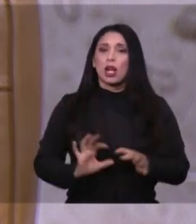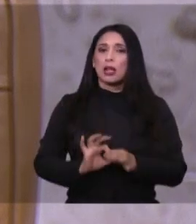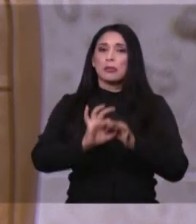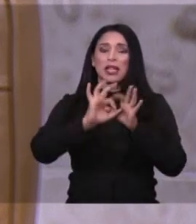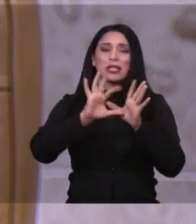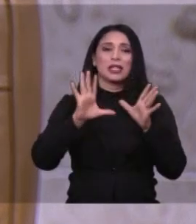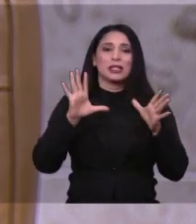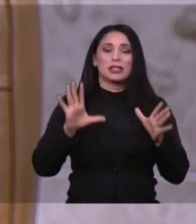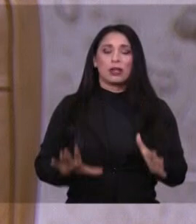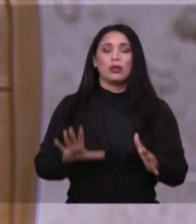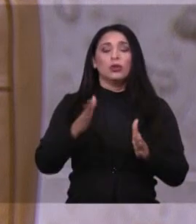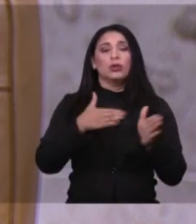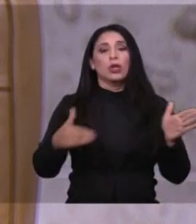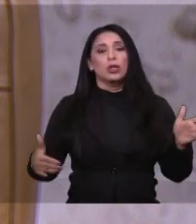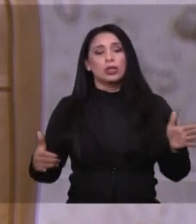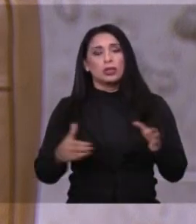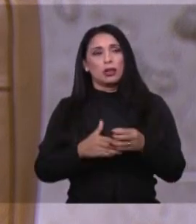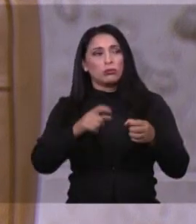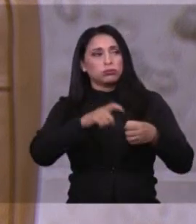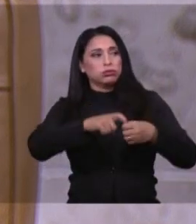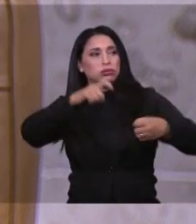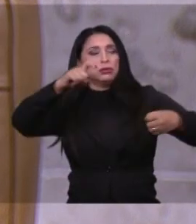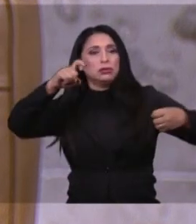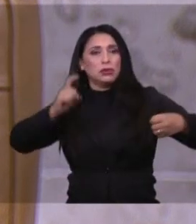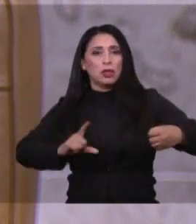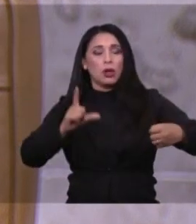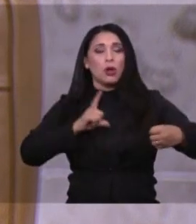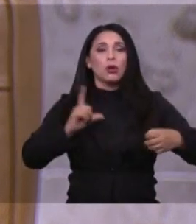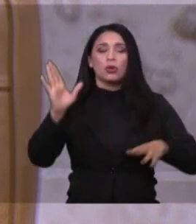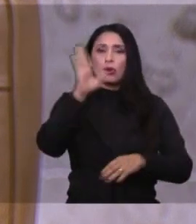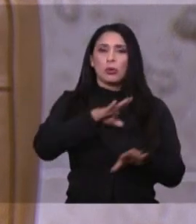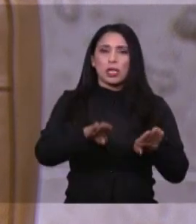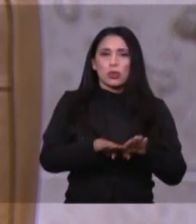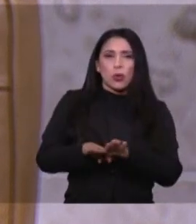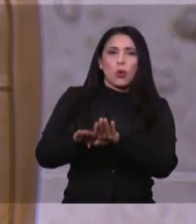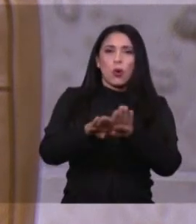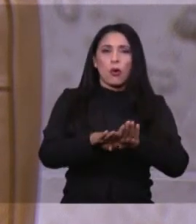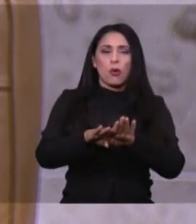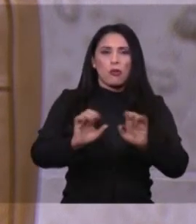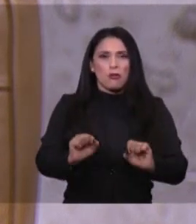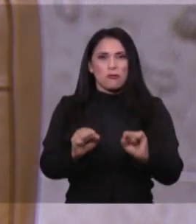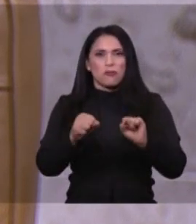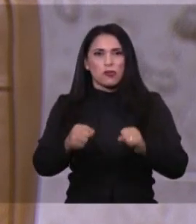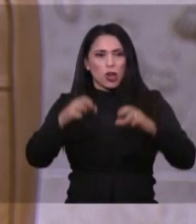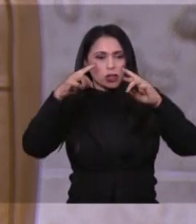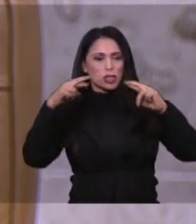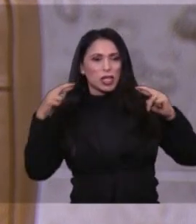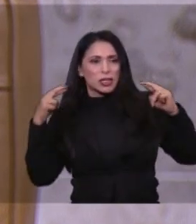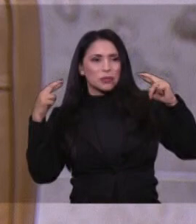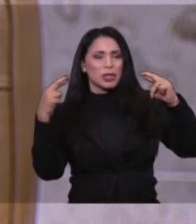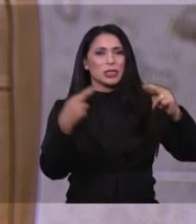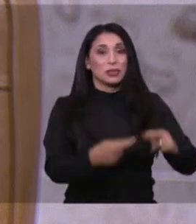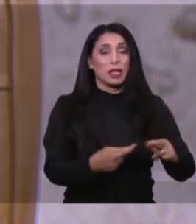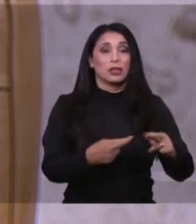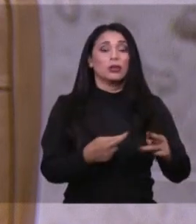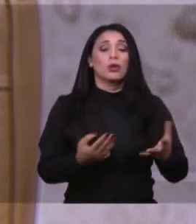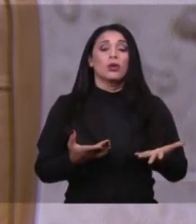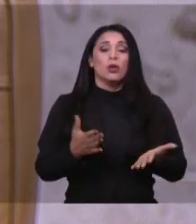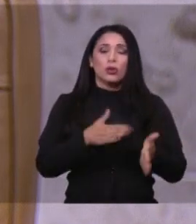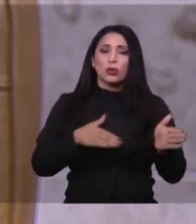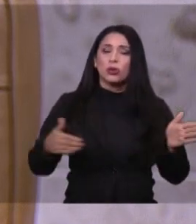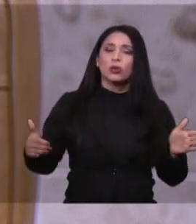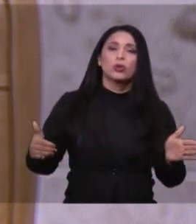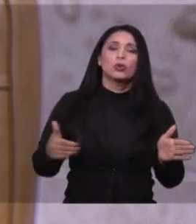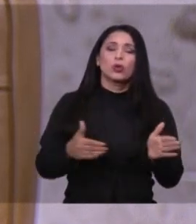total podem concorrer para a grande obra de uma pátria comum, forte e respeitada, os membros